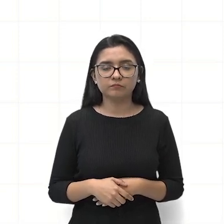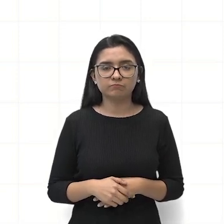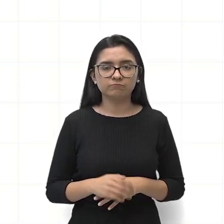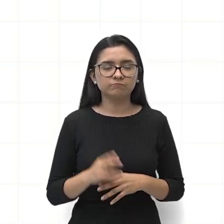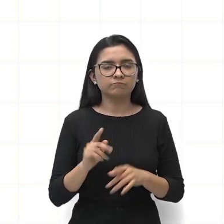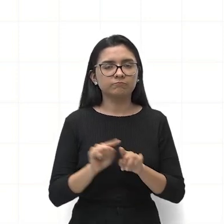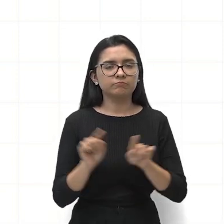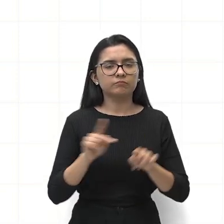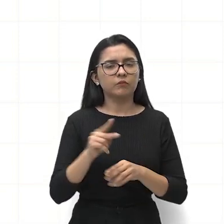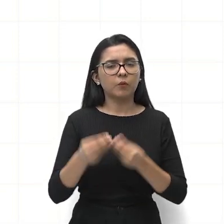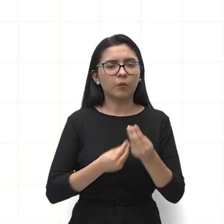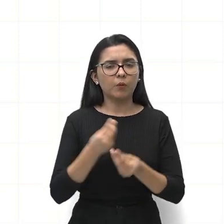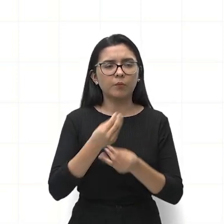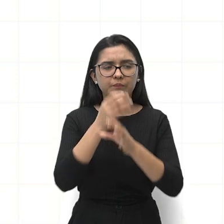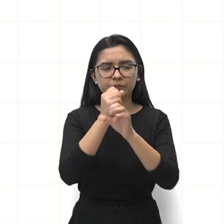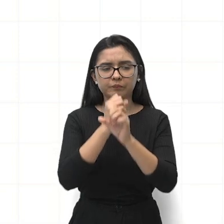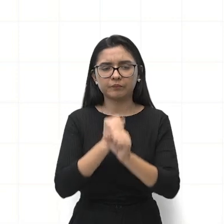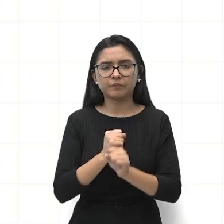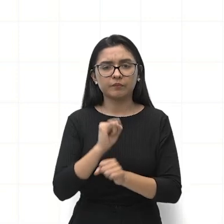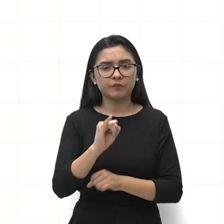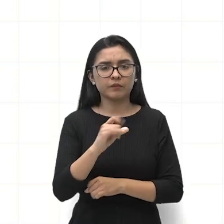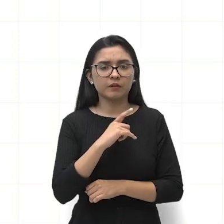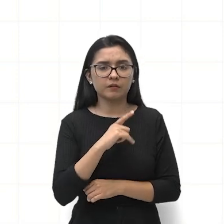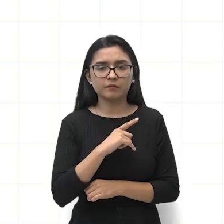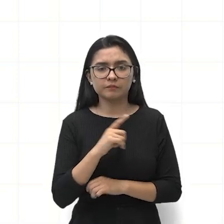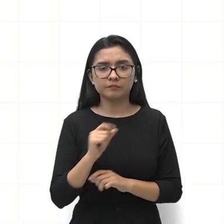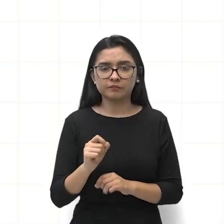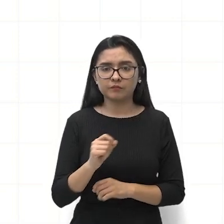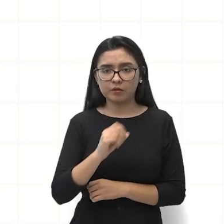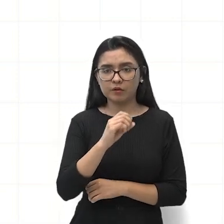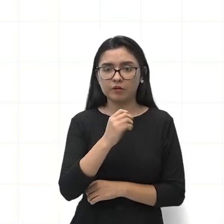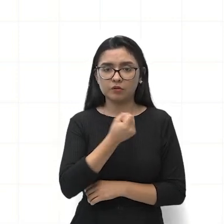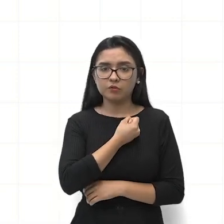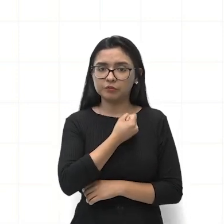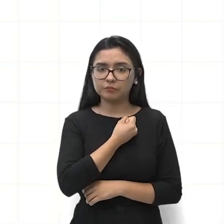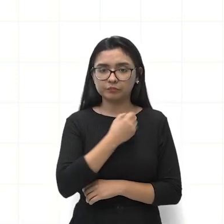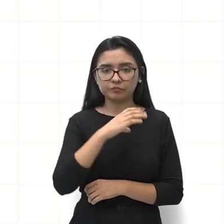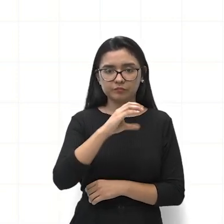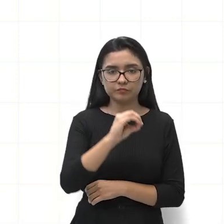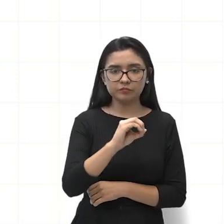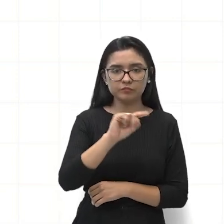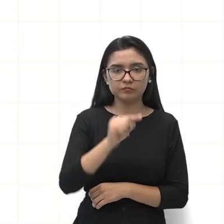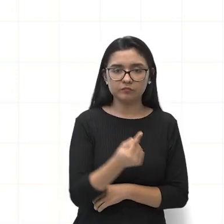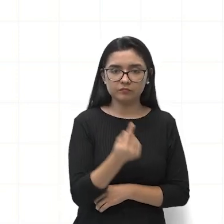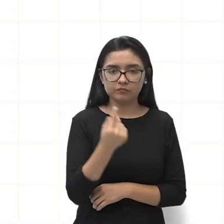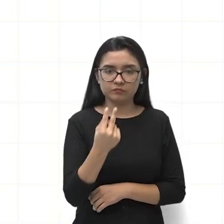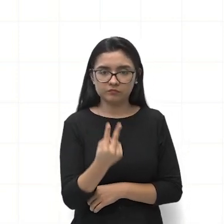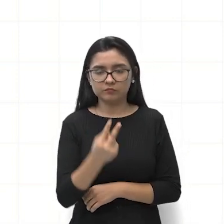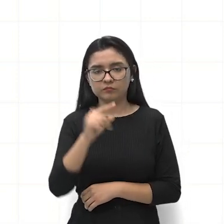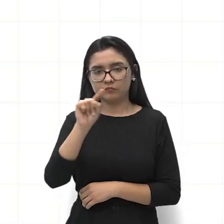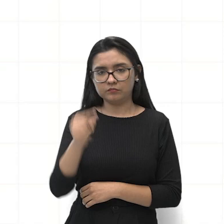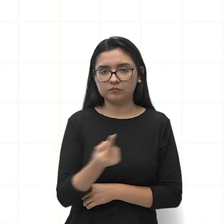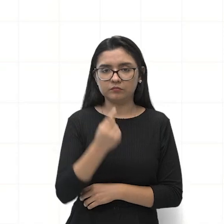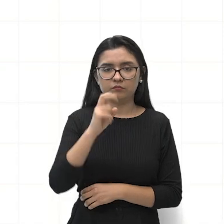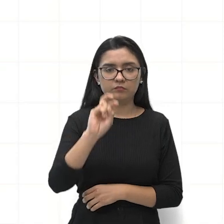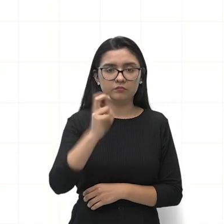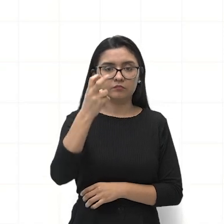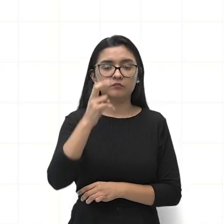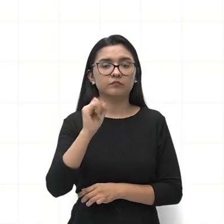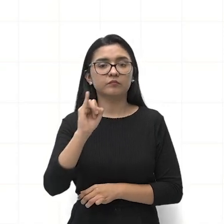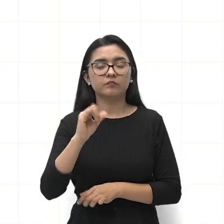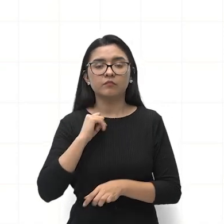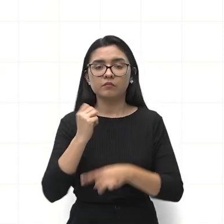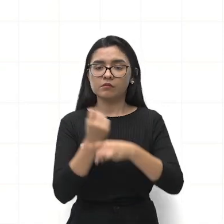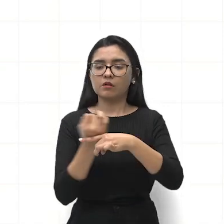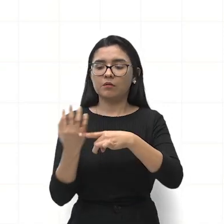como é que ficaria esse negócio aqui se nós transformássemos esse número decimal aqui, que é 0,2, em uma